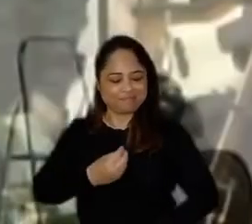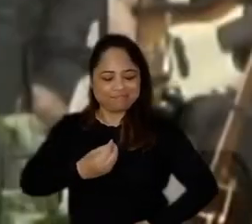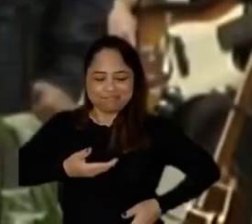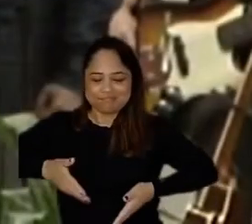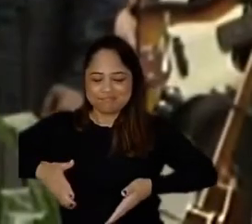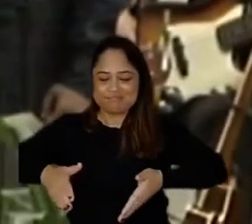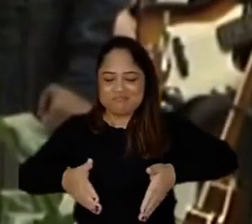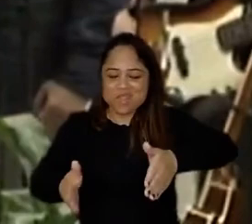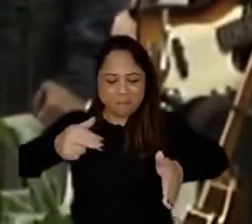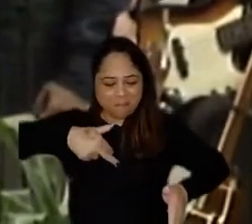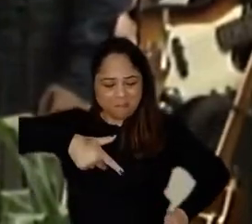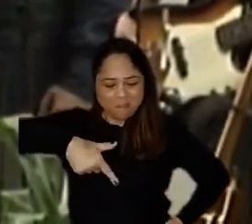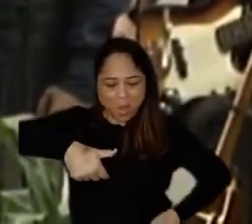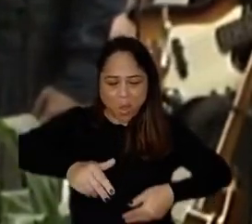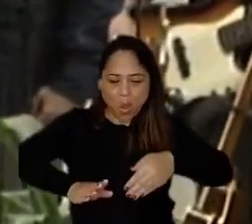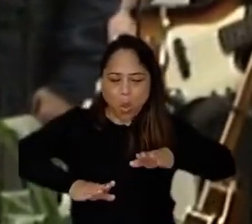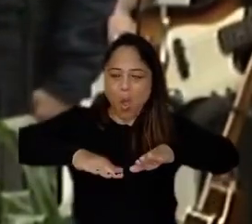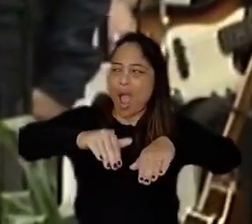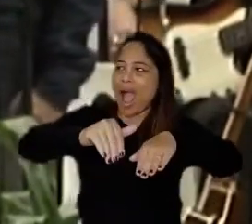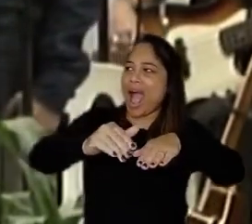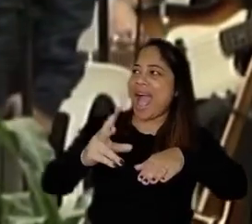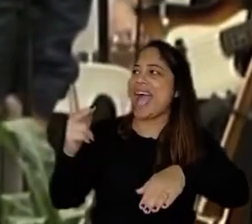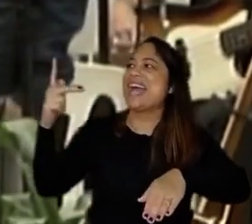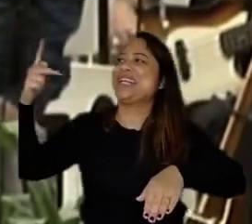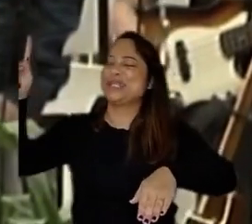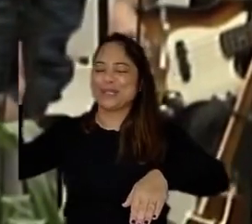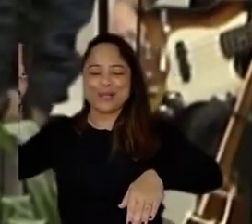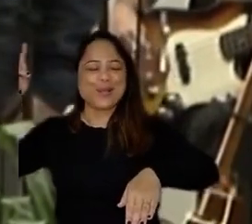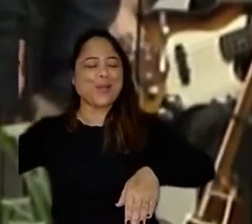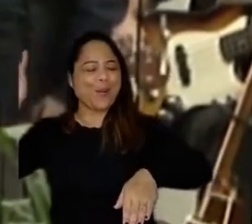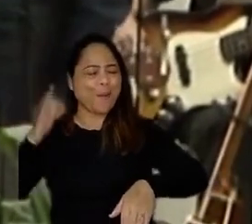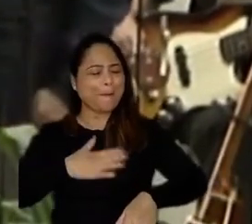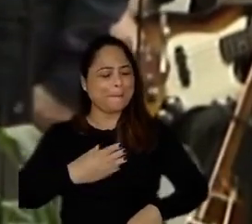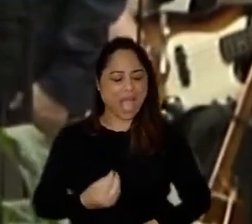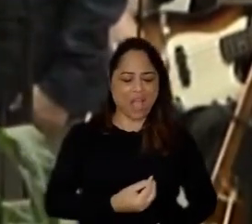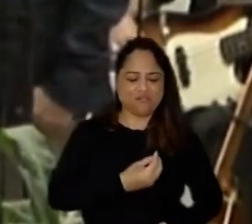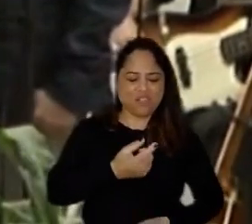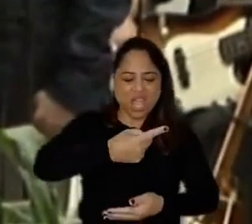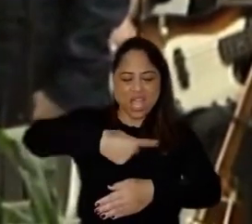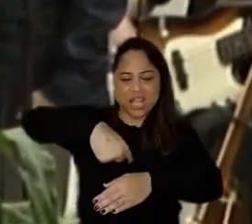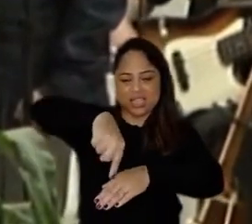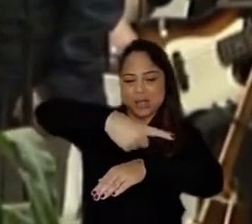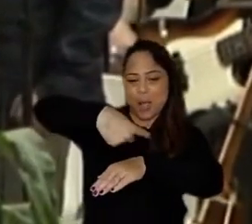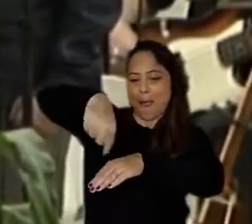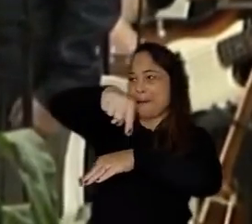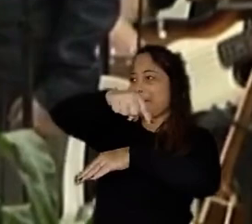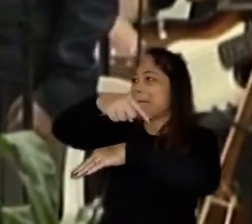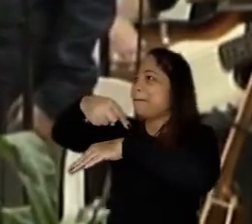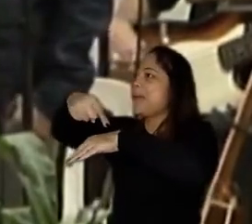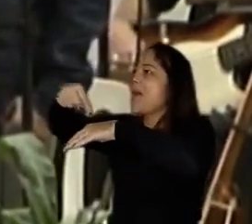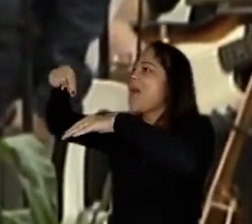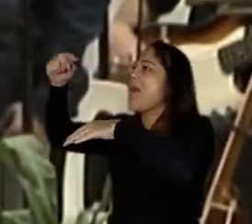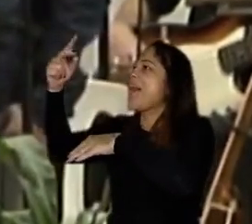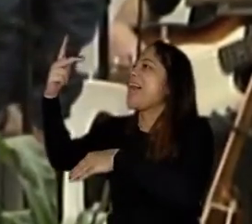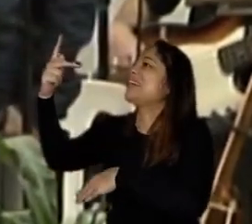Os meus passos são teus. O próximo minuto